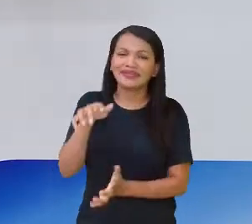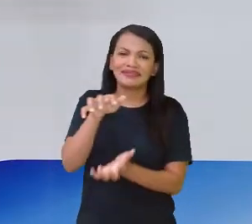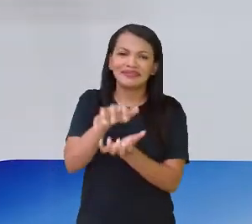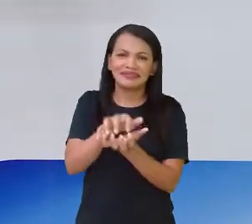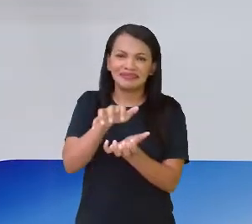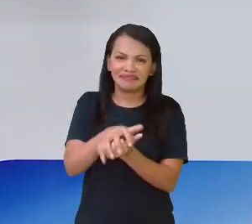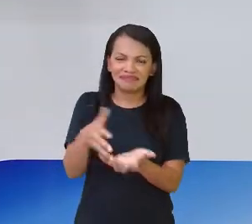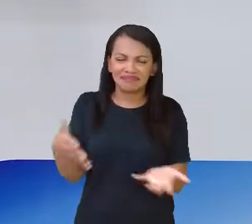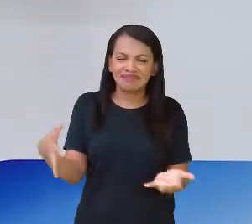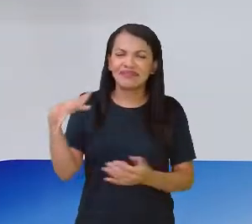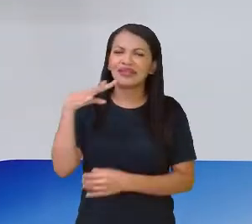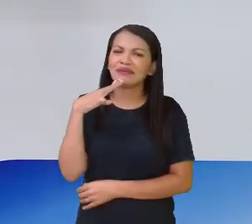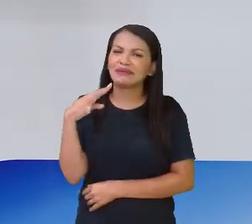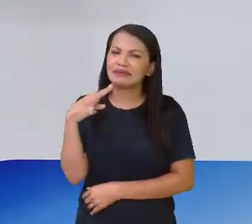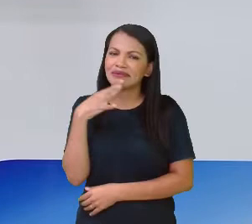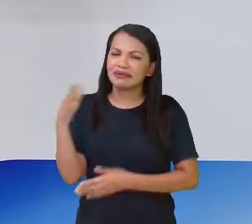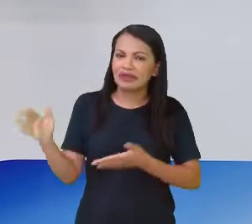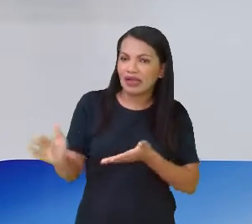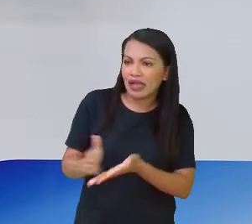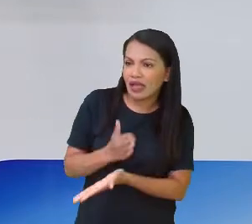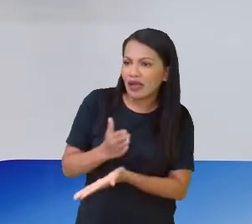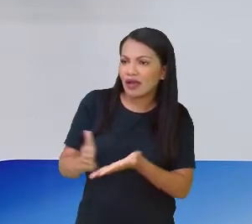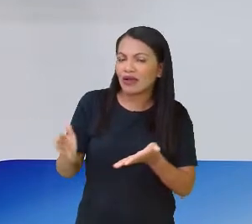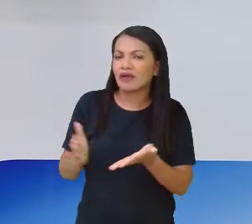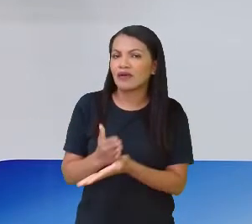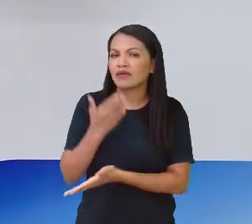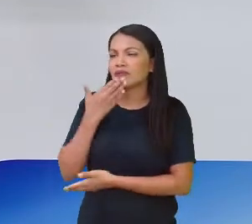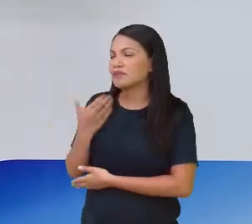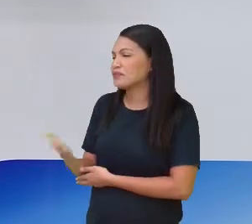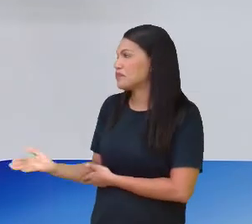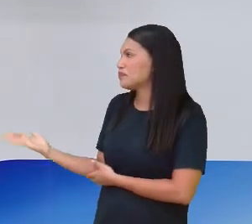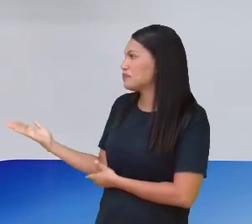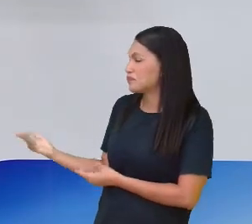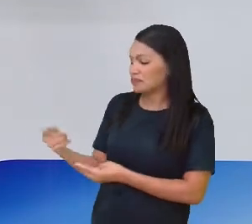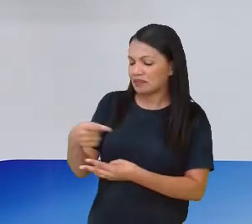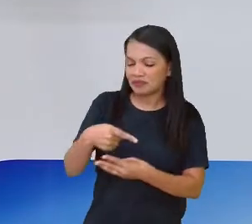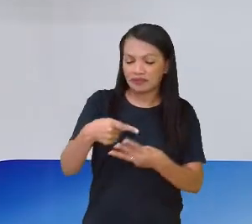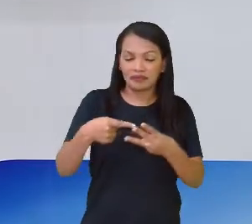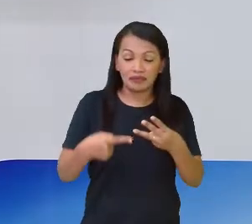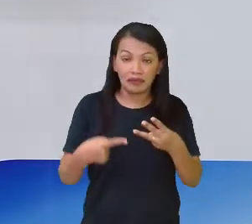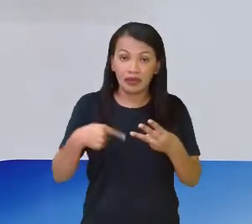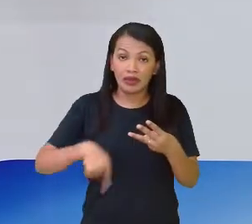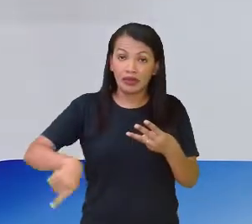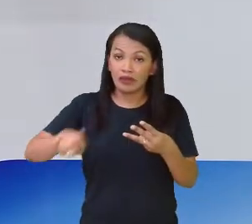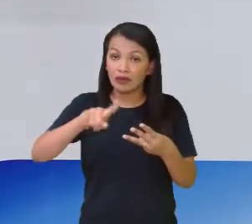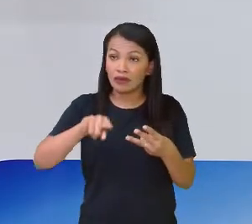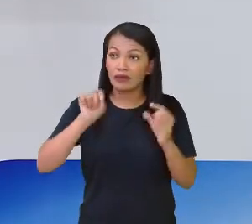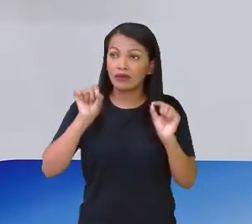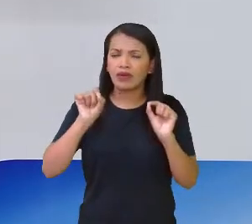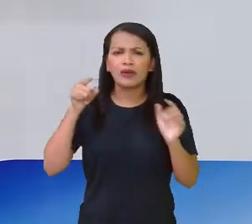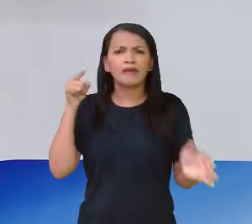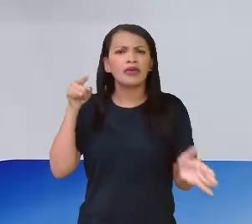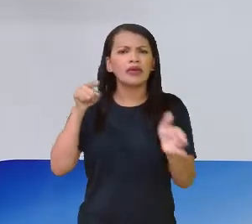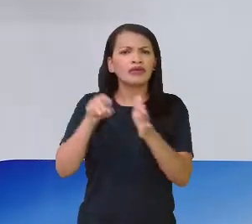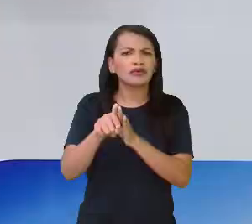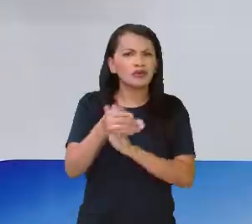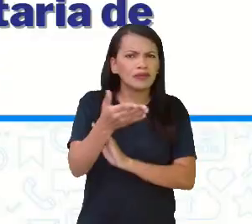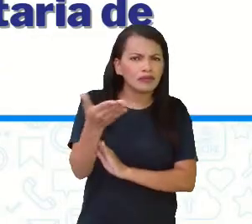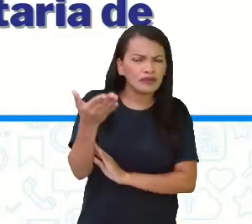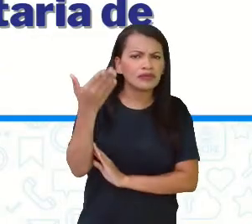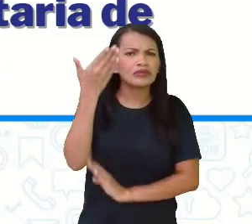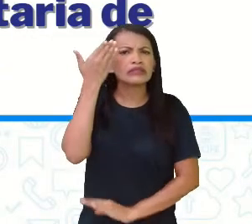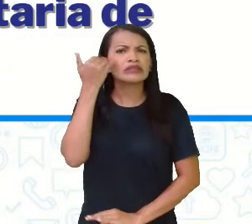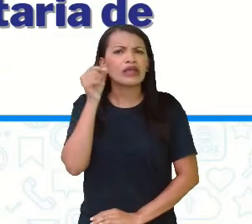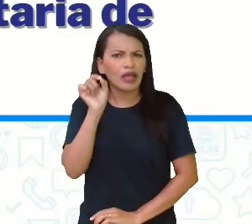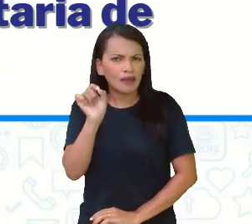aqui, conhecemos alguns instrumentos, a alfaia, caixa, o agbê, e aí fica a pergunta para vocês. Você